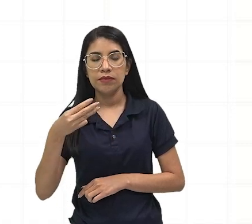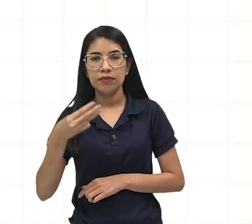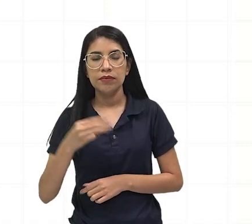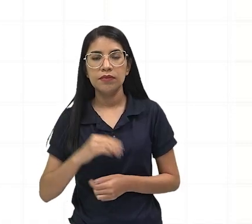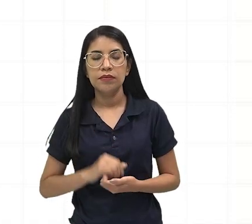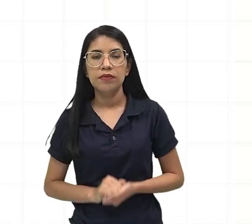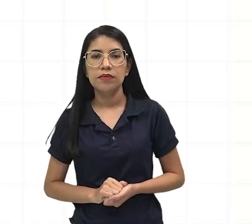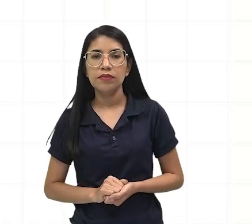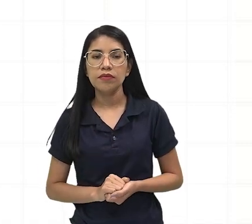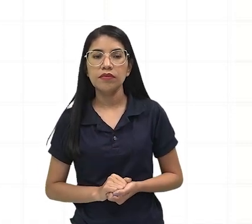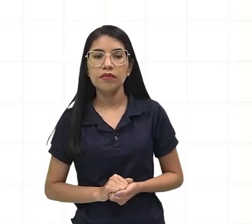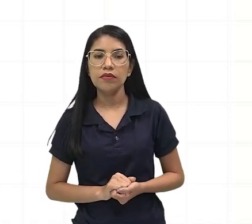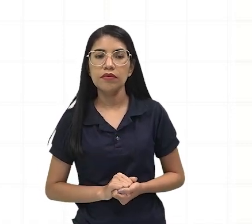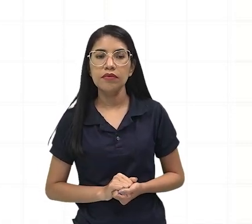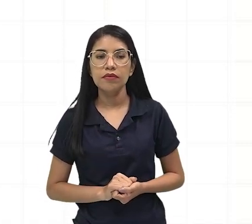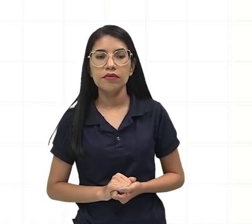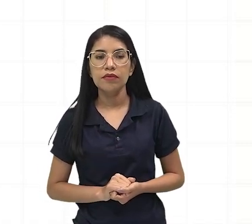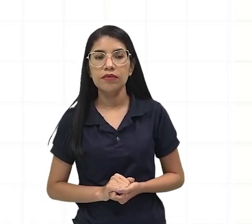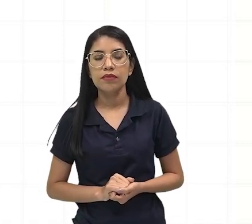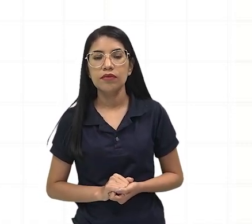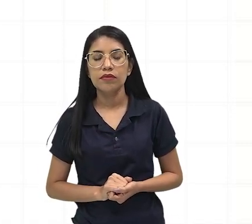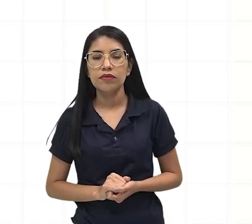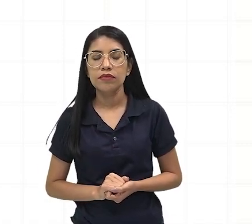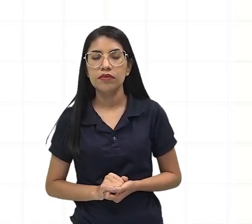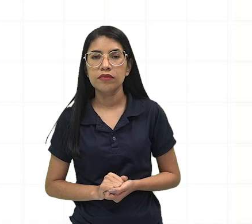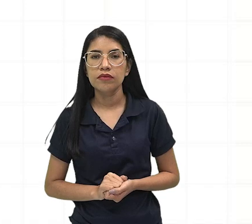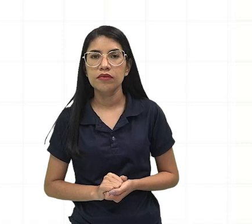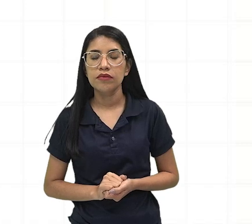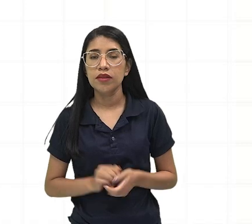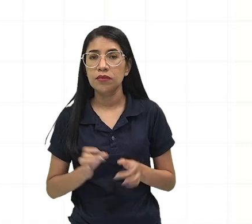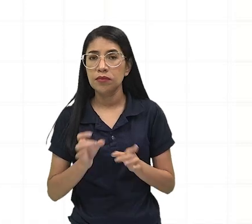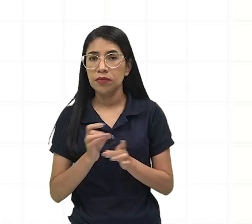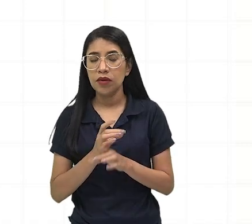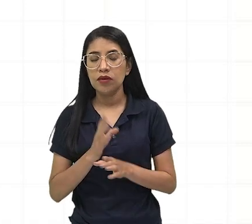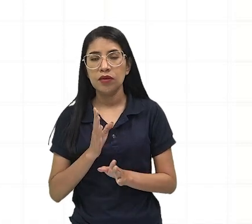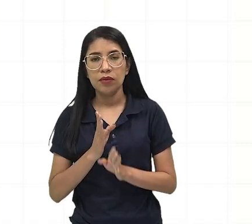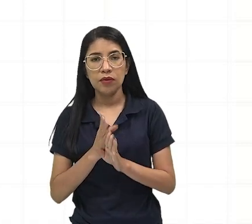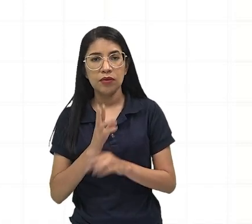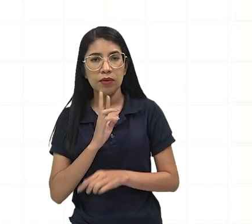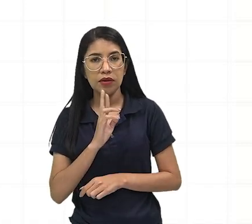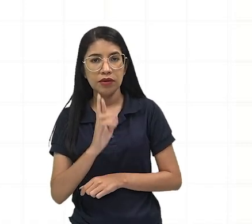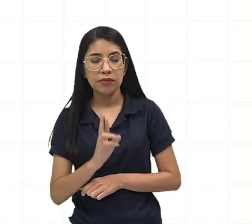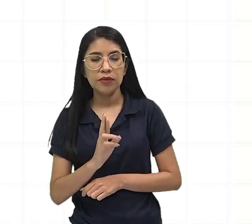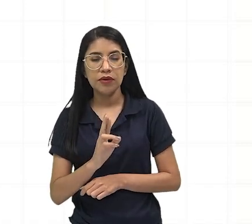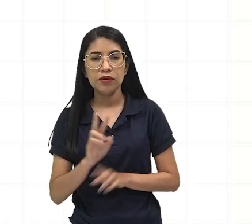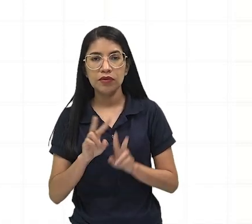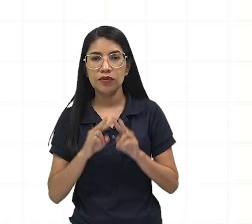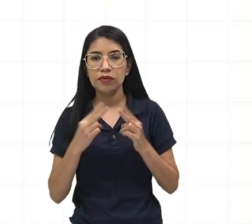1.256 metros cúbicos. E aí já estamos com a resposta.